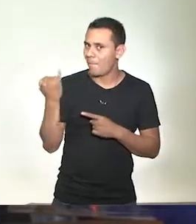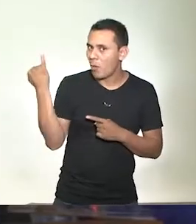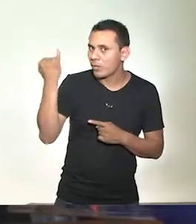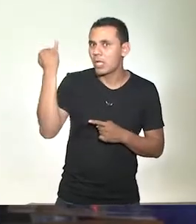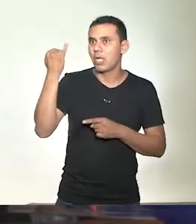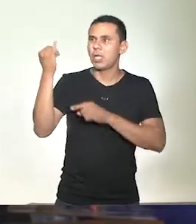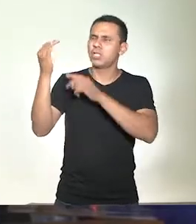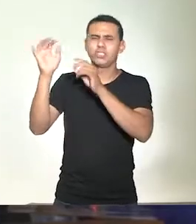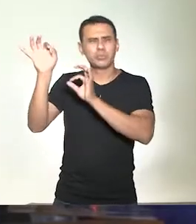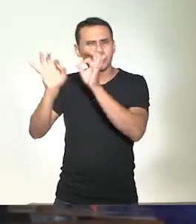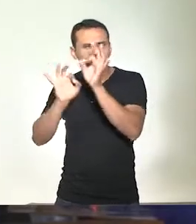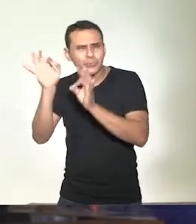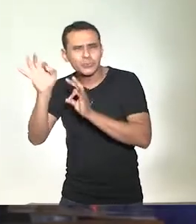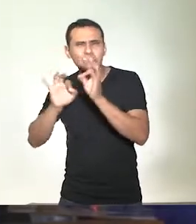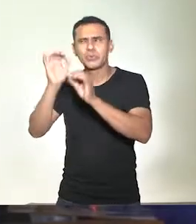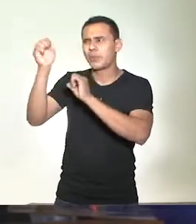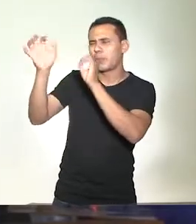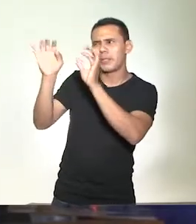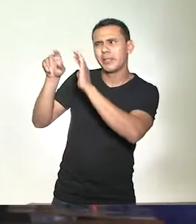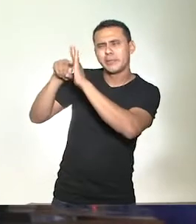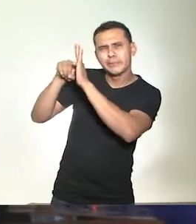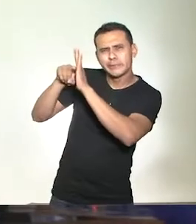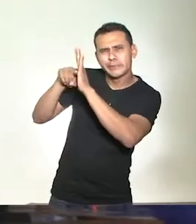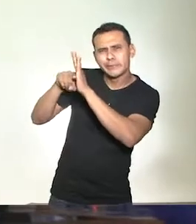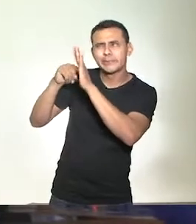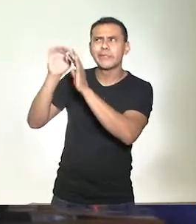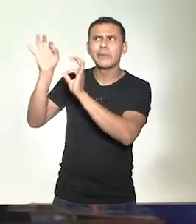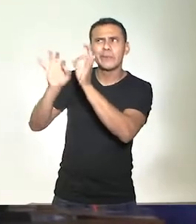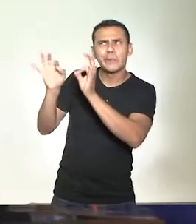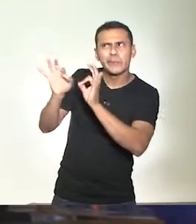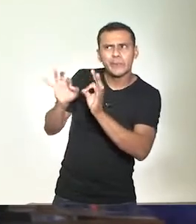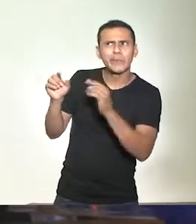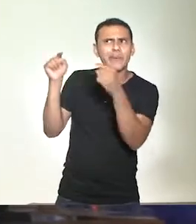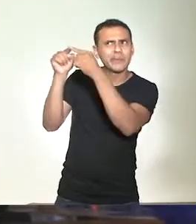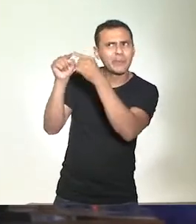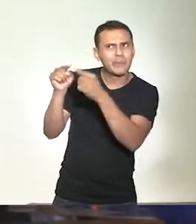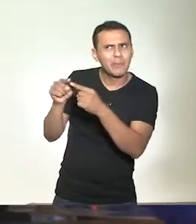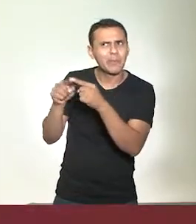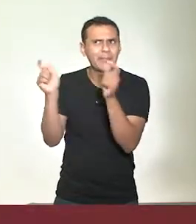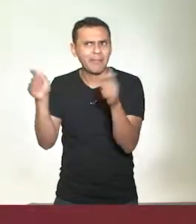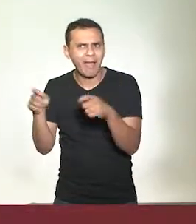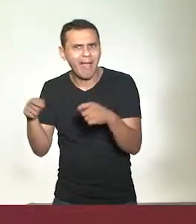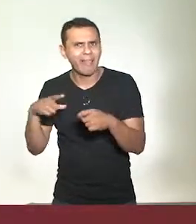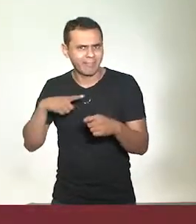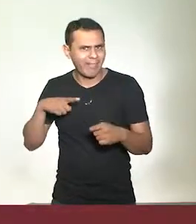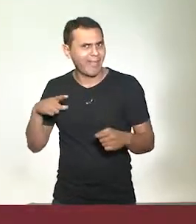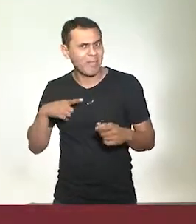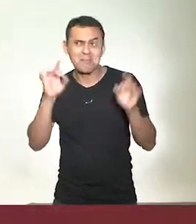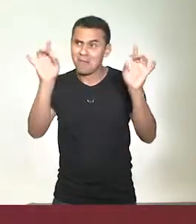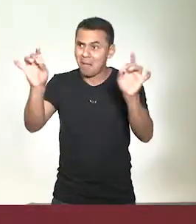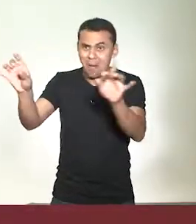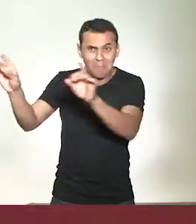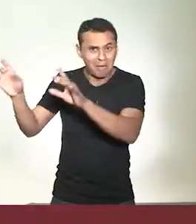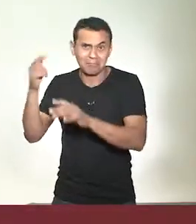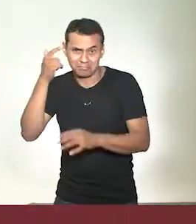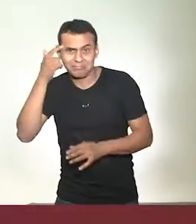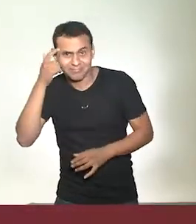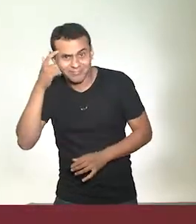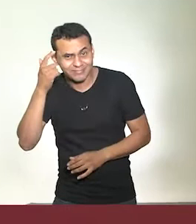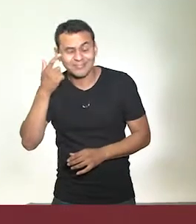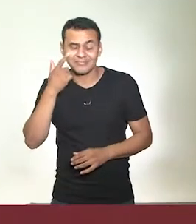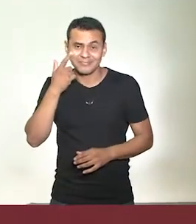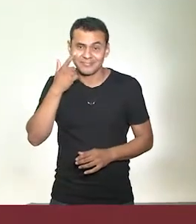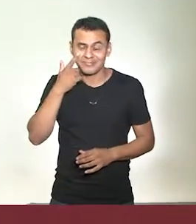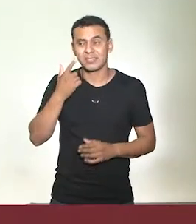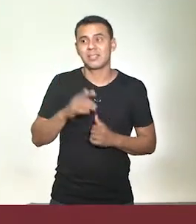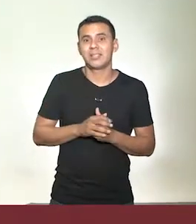revisão que é uma inovação no PDI justamente para verificar se ele está sendo exequível na professora exatamente a o que nós